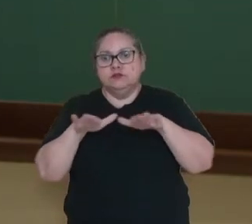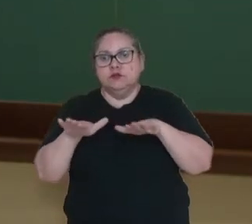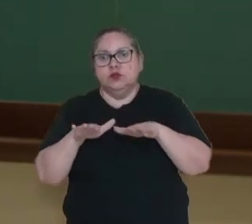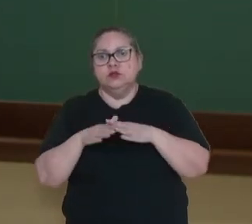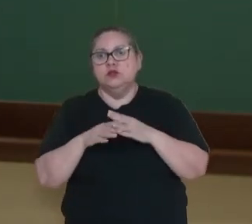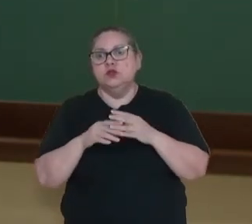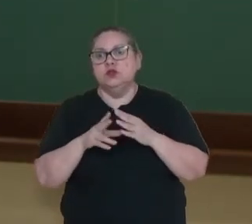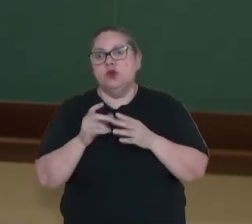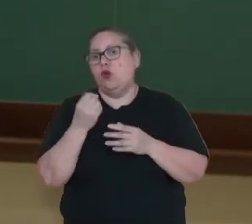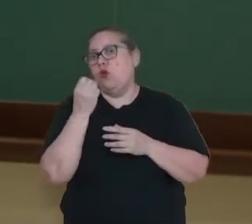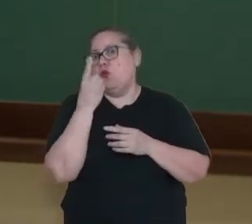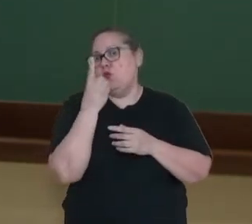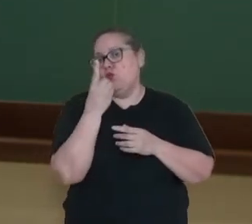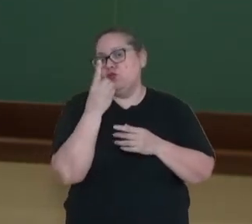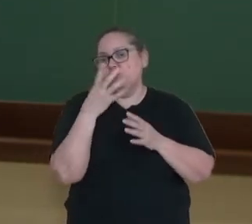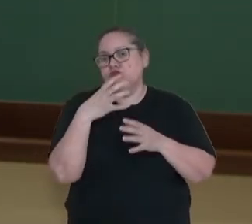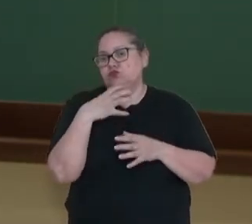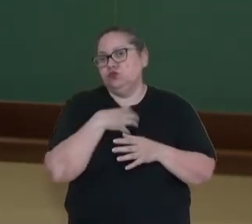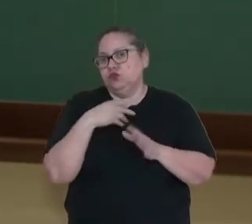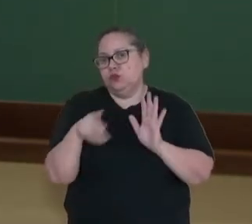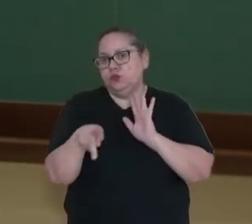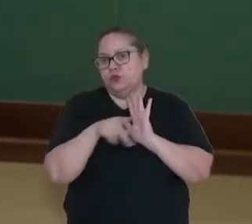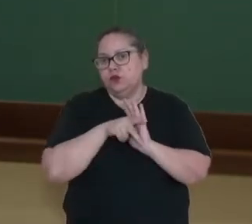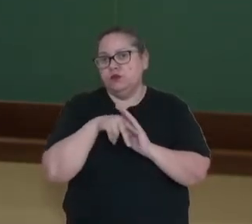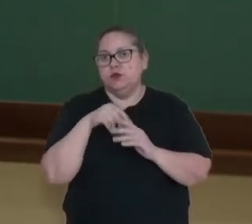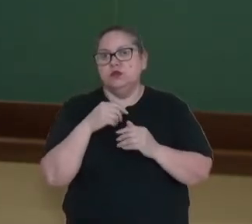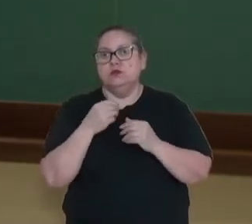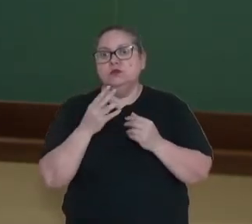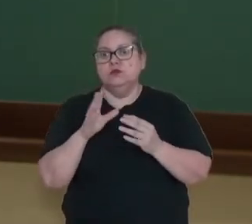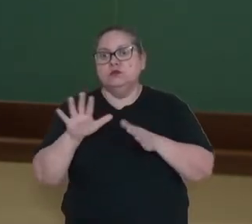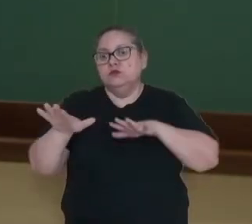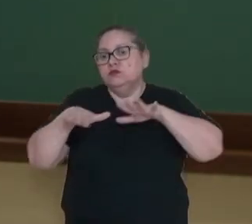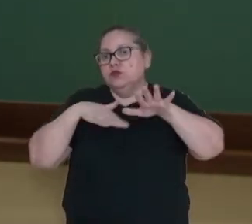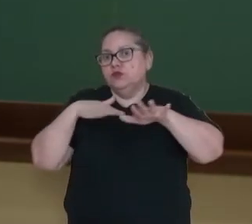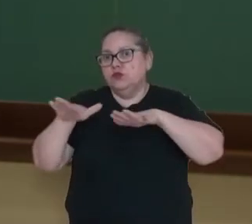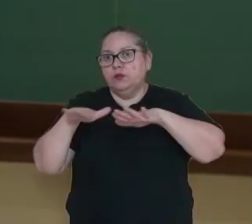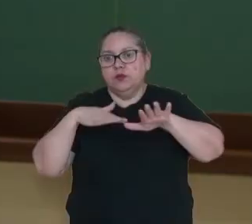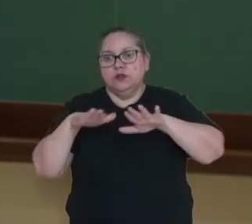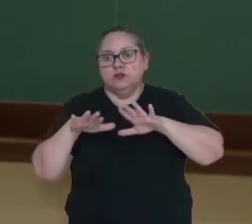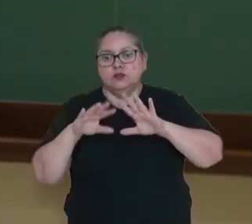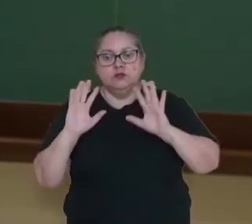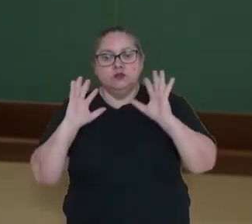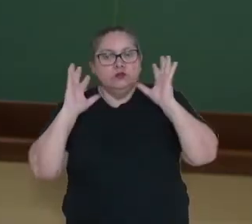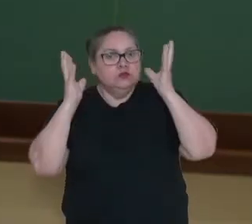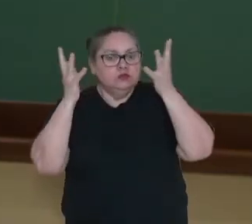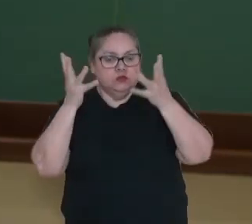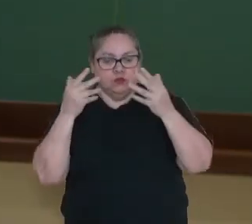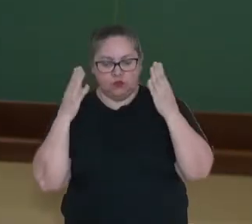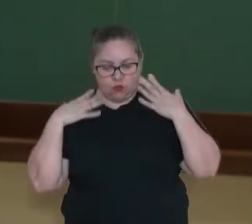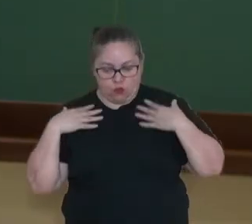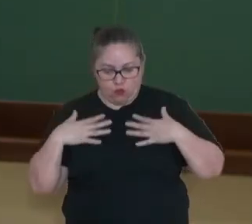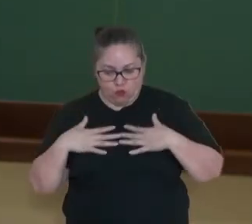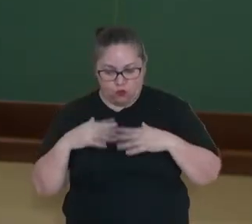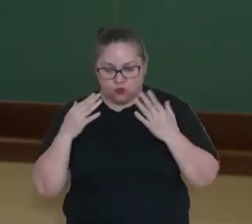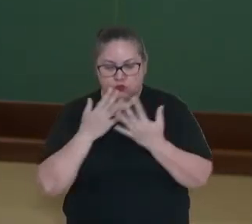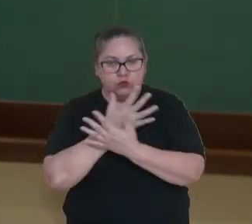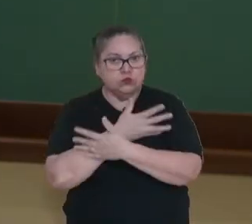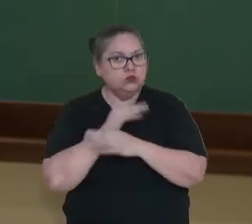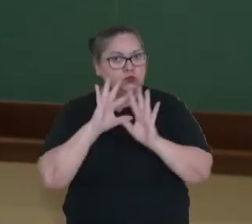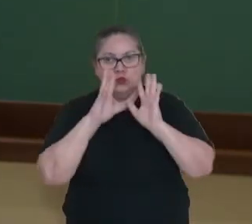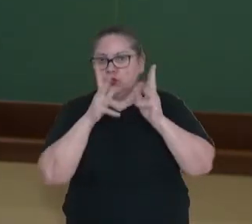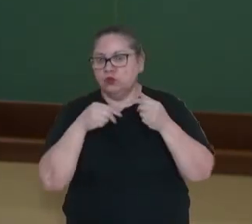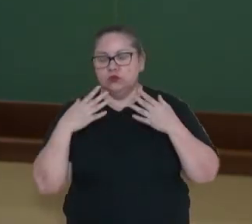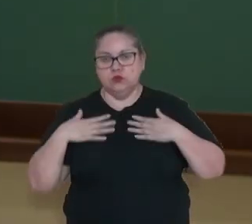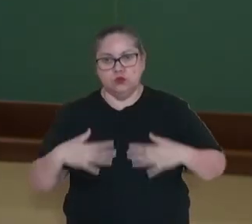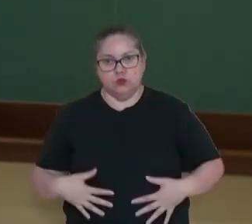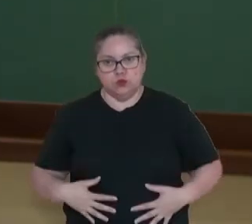falando só de um gesto específico, mas a gente está falando de um movimento que envolve o corpo todo, tá?